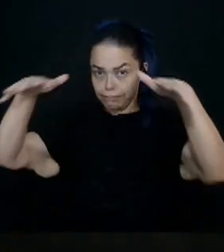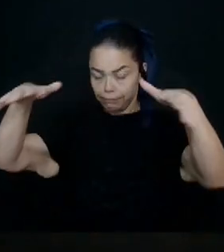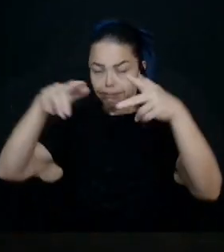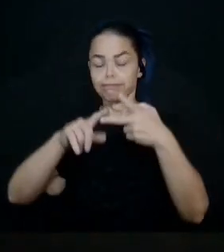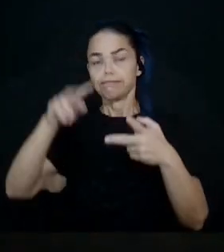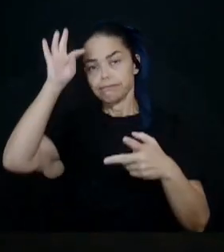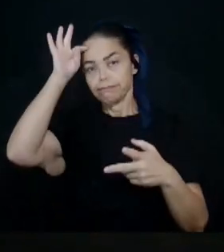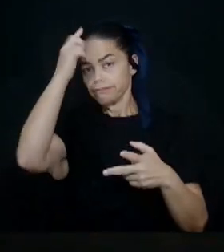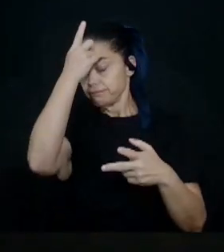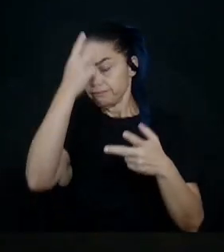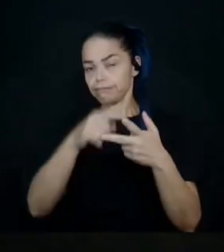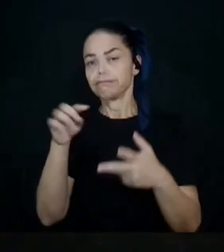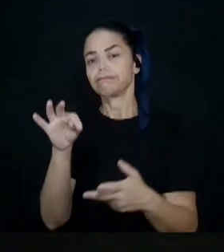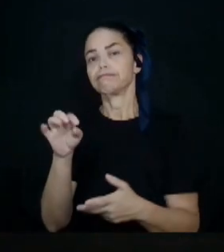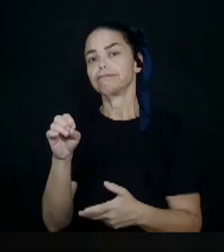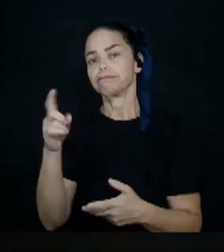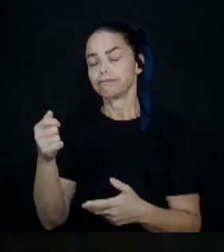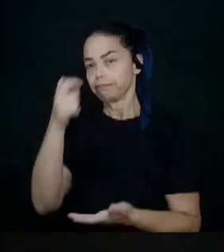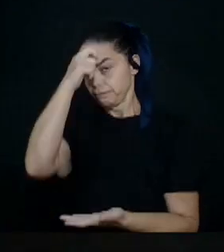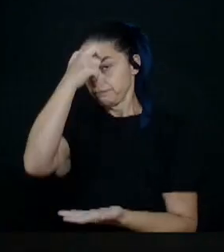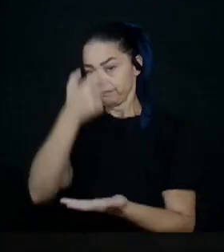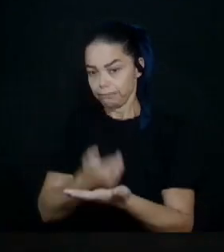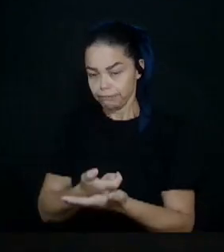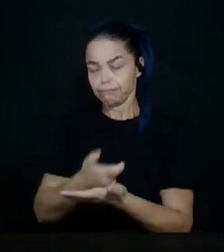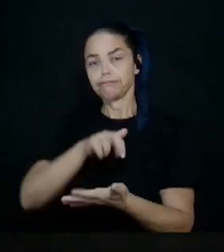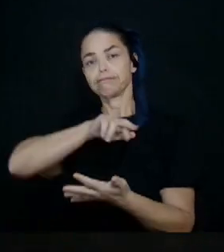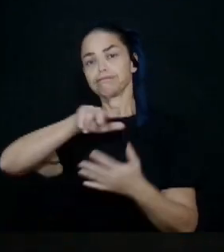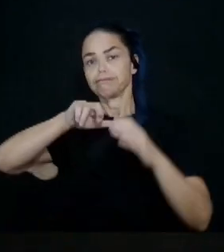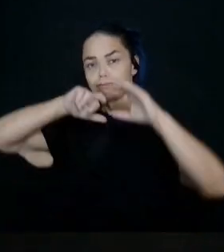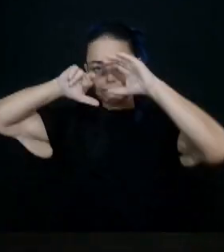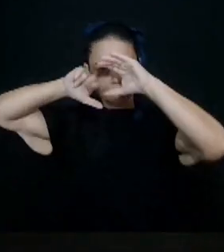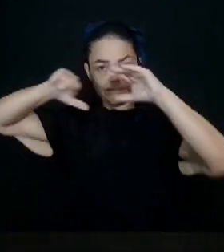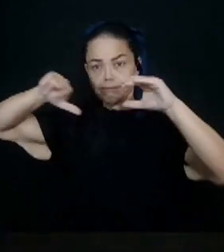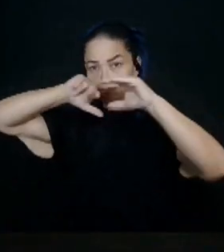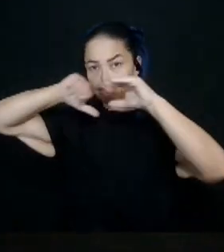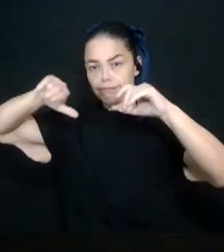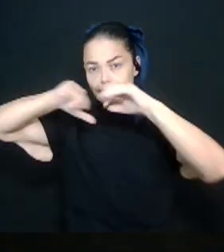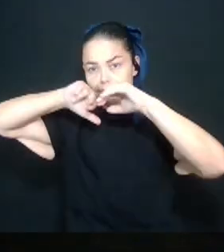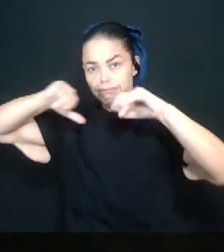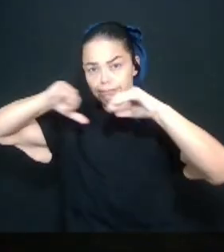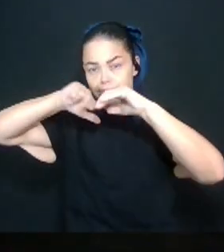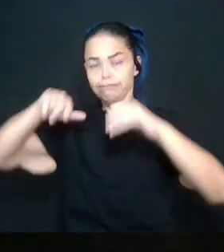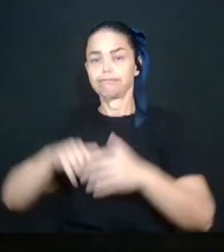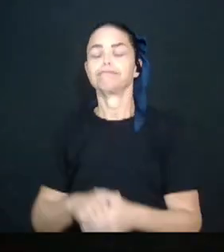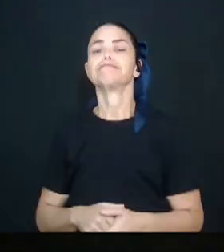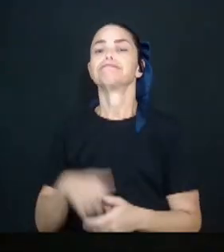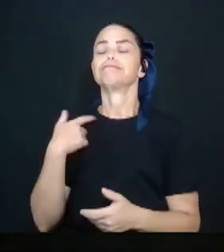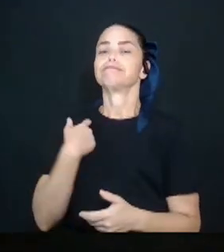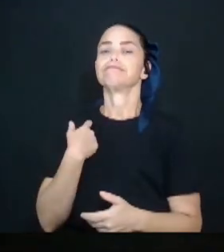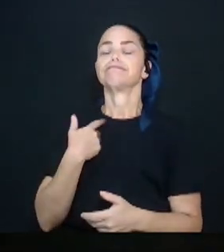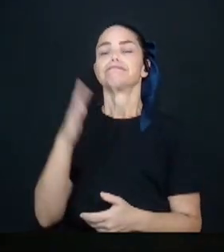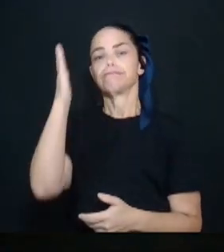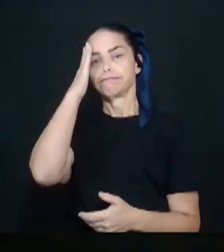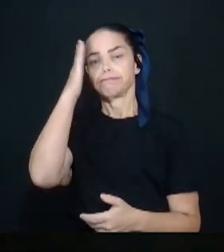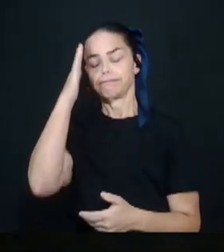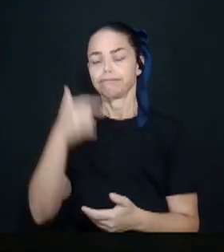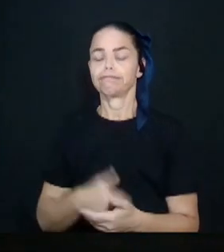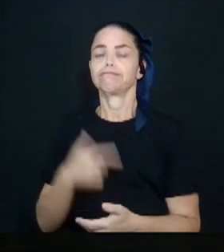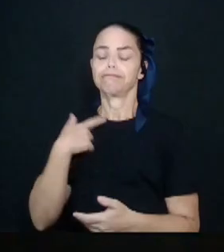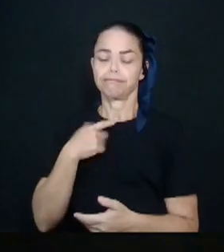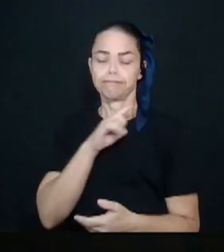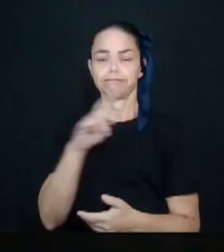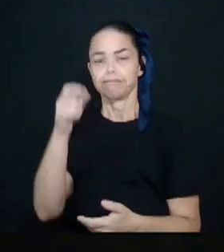TOD, dislexia, entre outras neurodivergências. A discussão parte do entendimento de que cada indivíduo possui